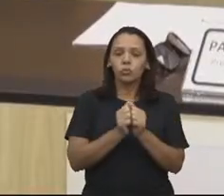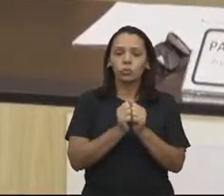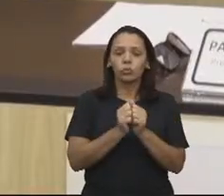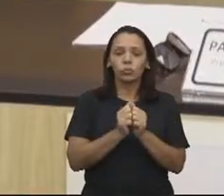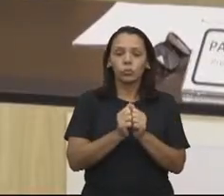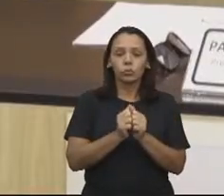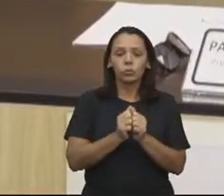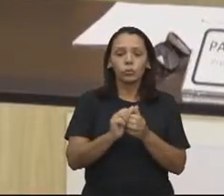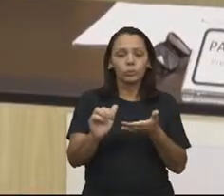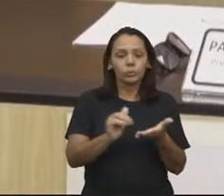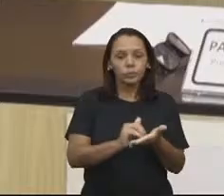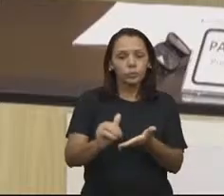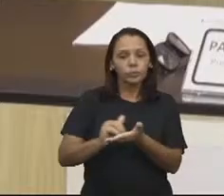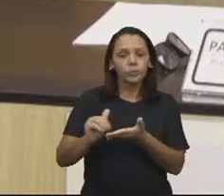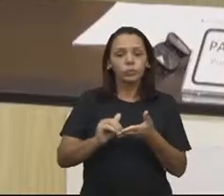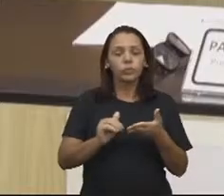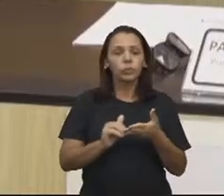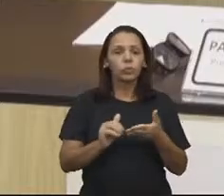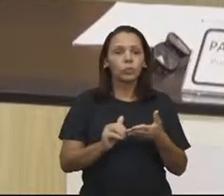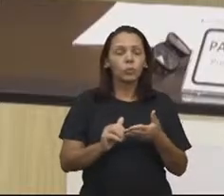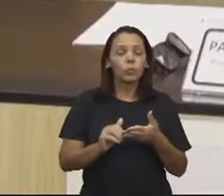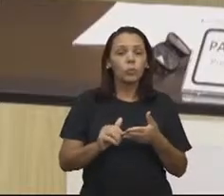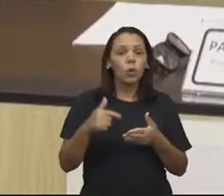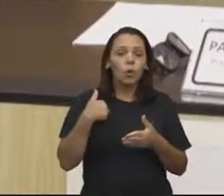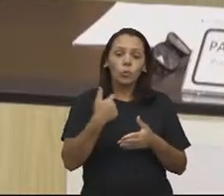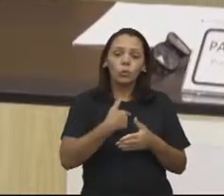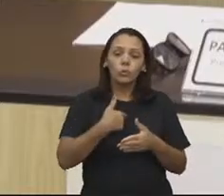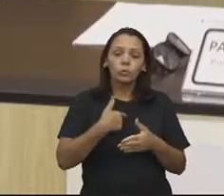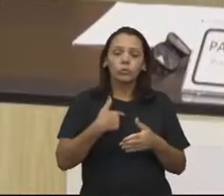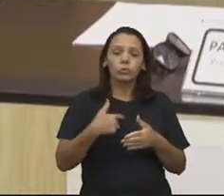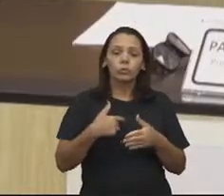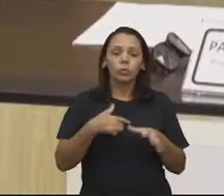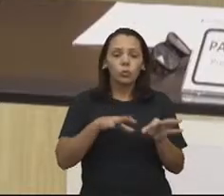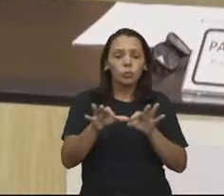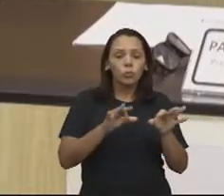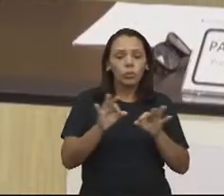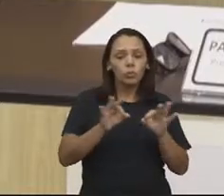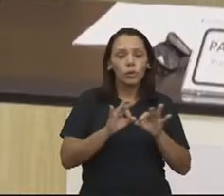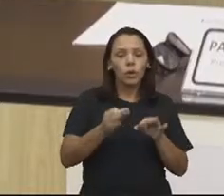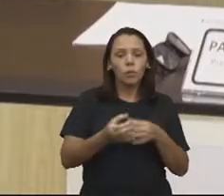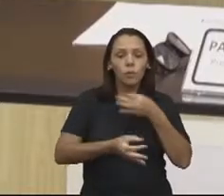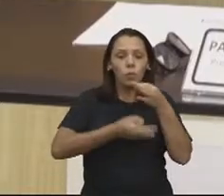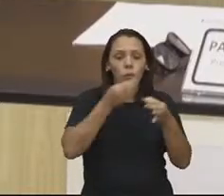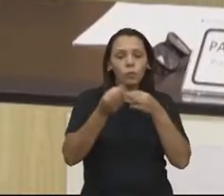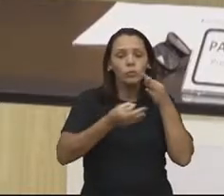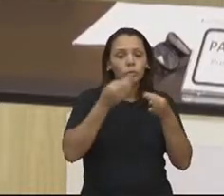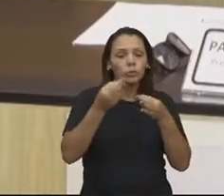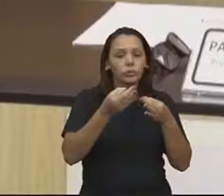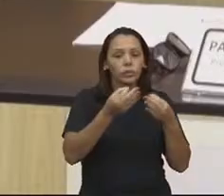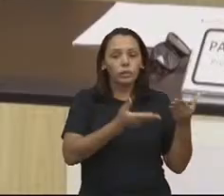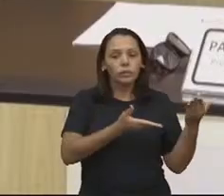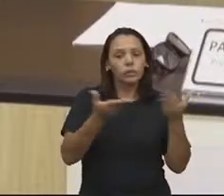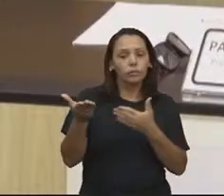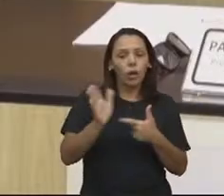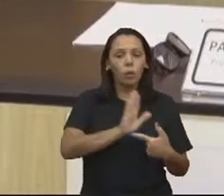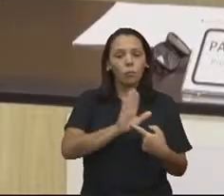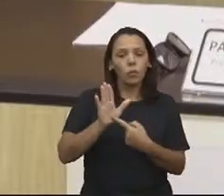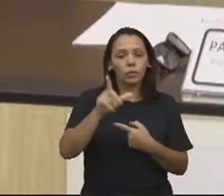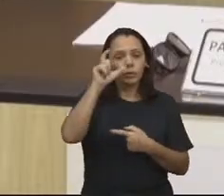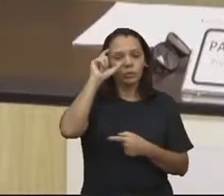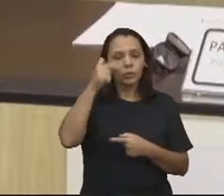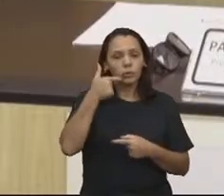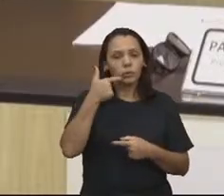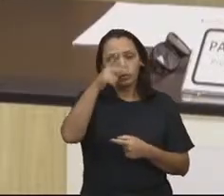junto com a secretaria, que nós possamos construir e levar para o nosso prefeito Celso Florencio, para ver no que a gente pode estar fazendo, para